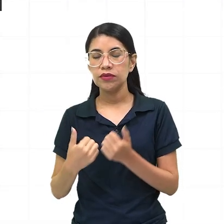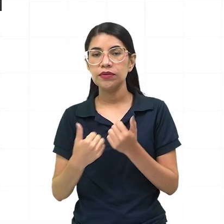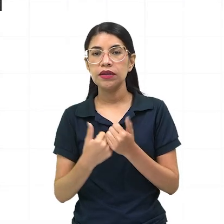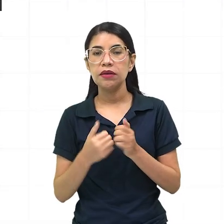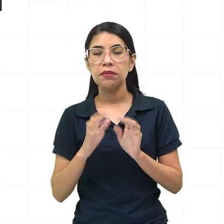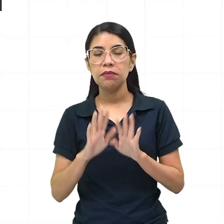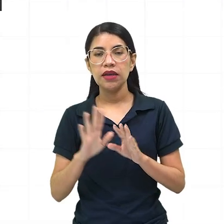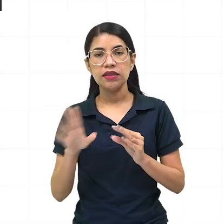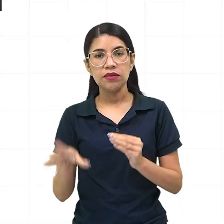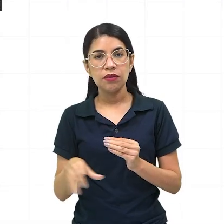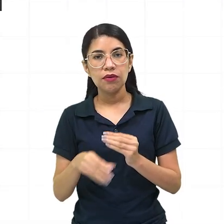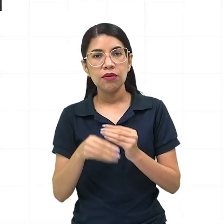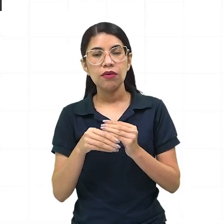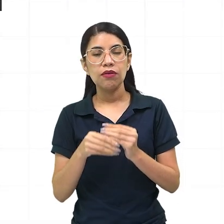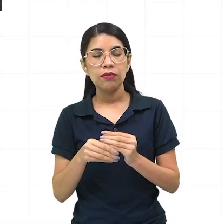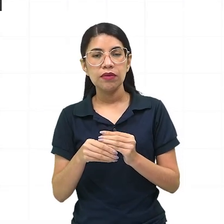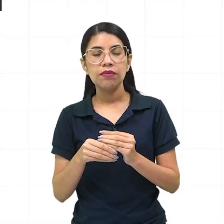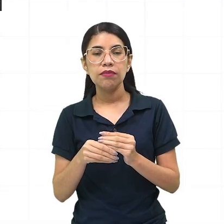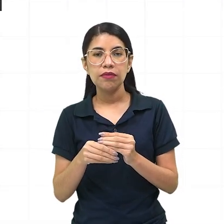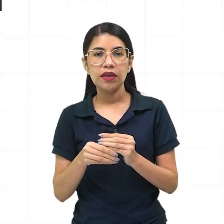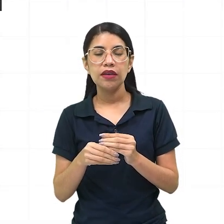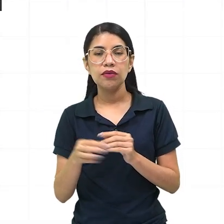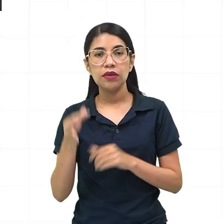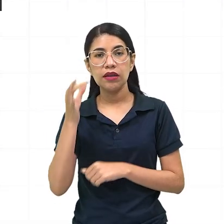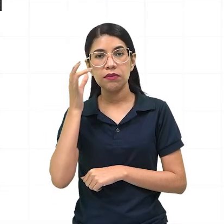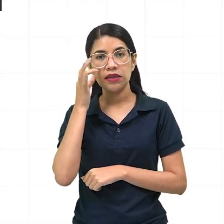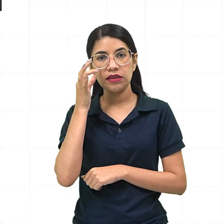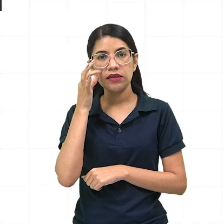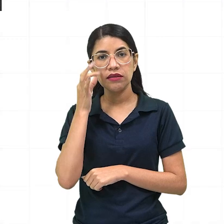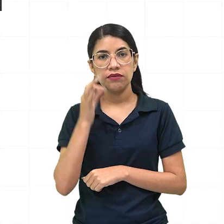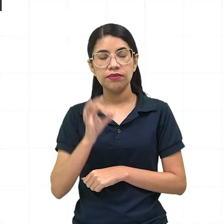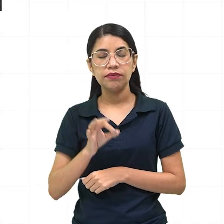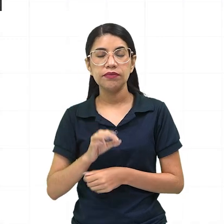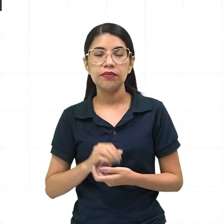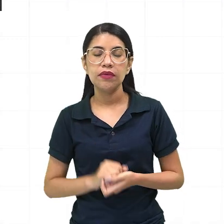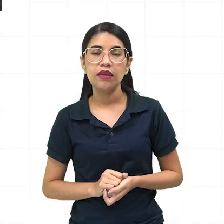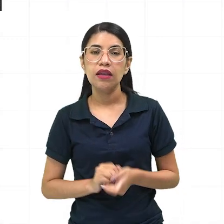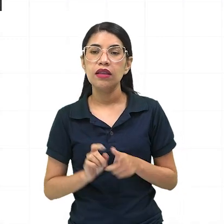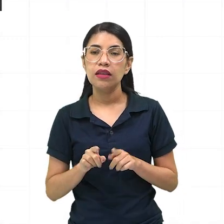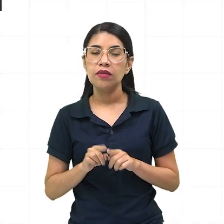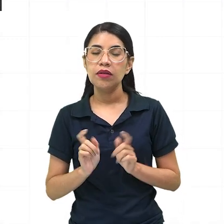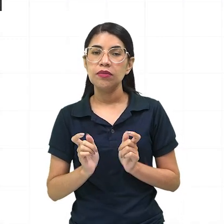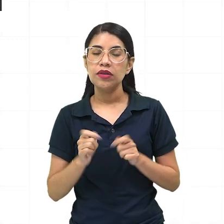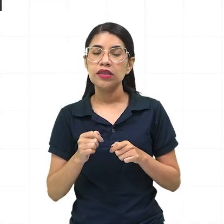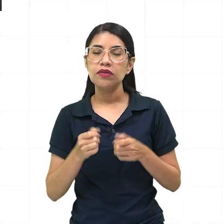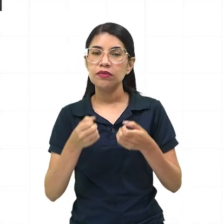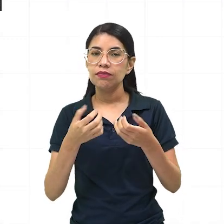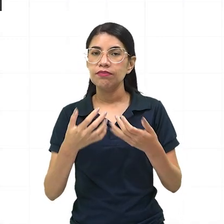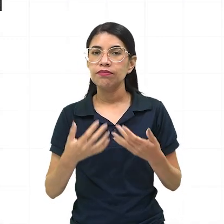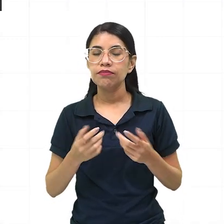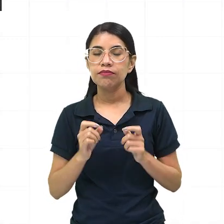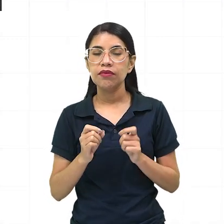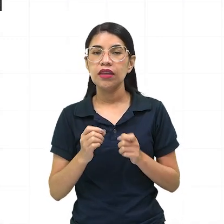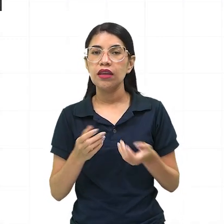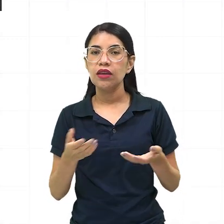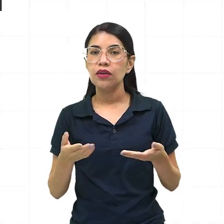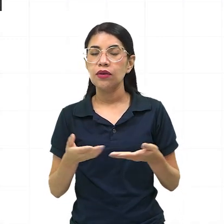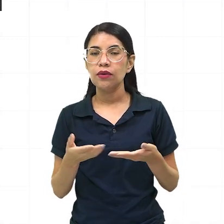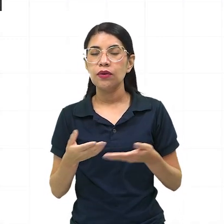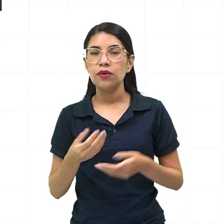elas complementam a prática presencial, né? Nós poderíamos dizer que nós estamos